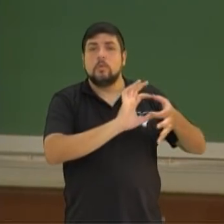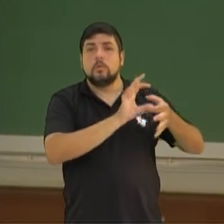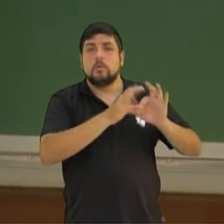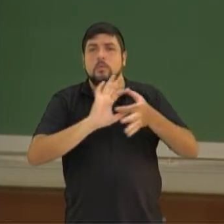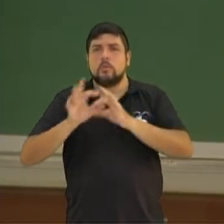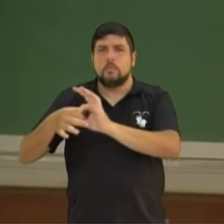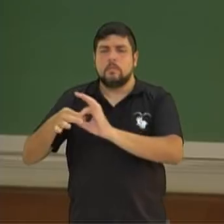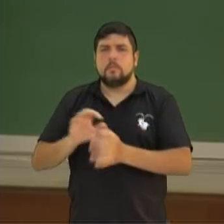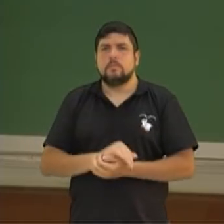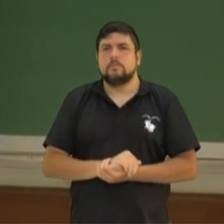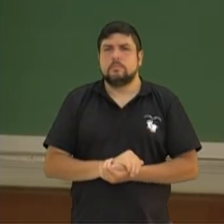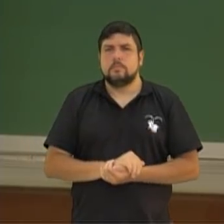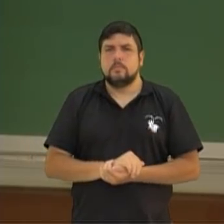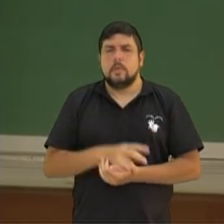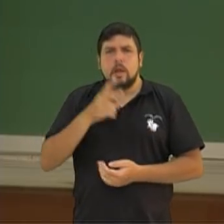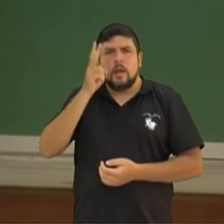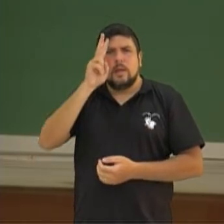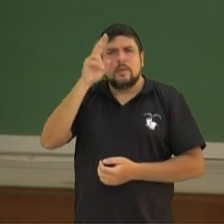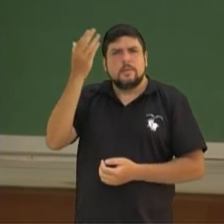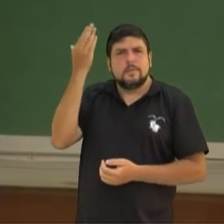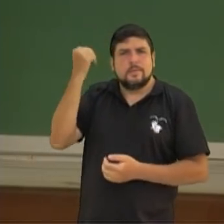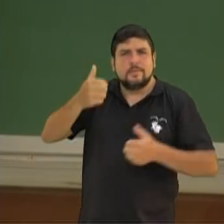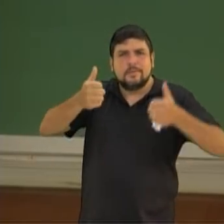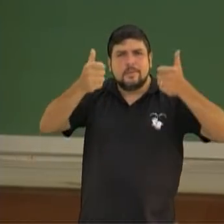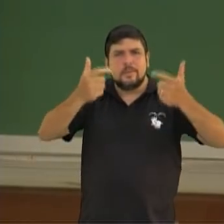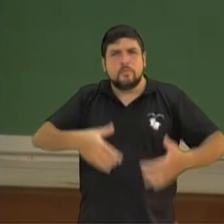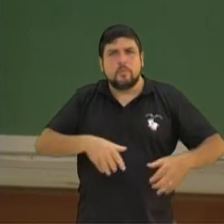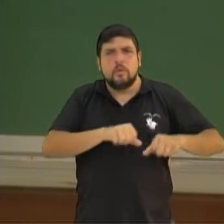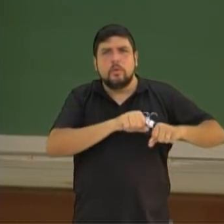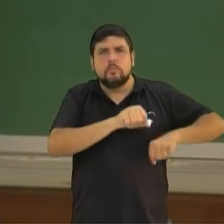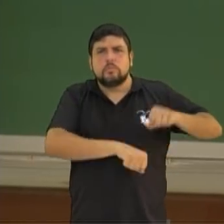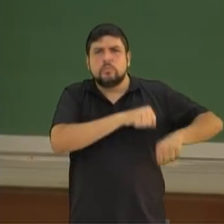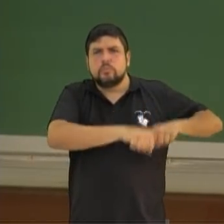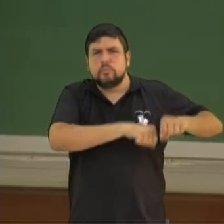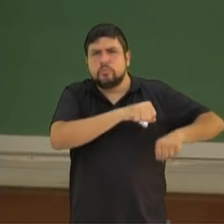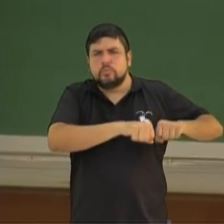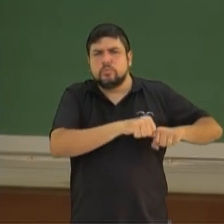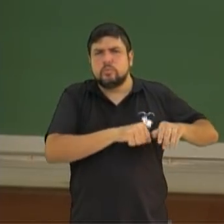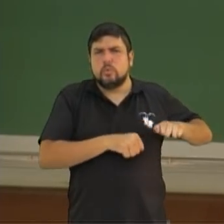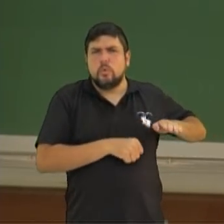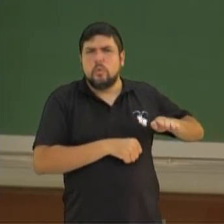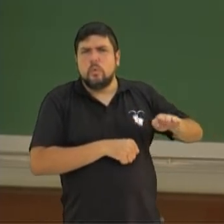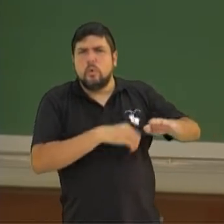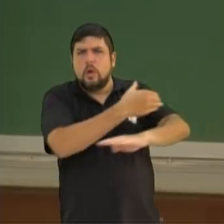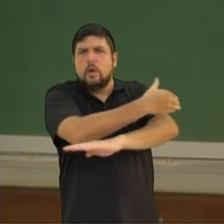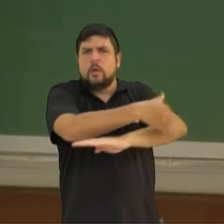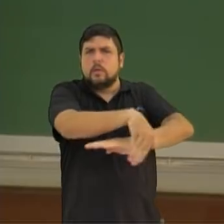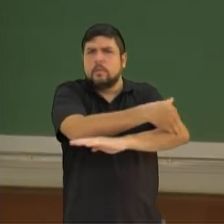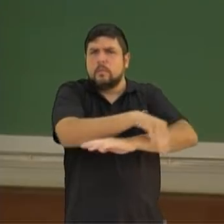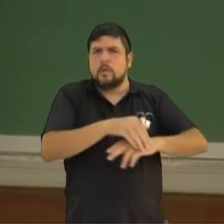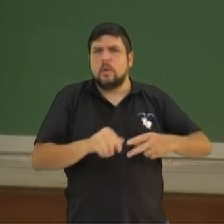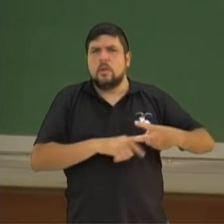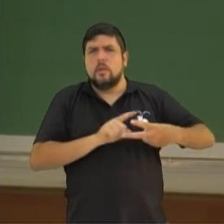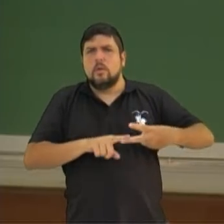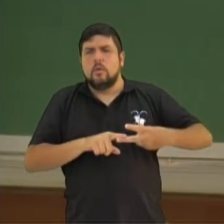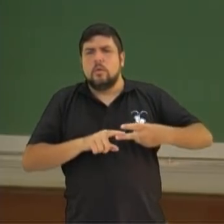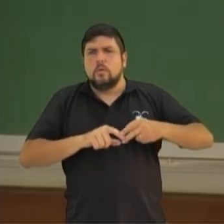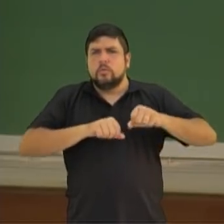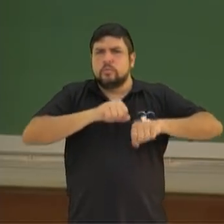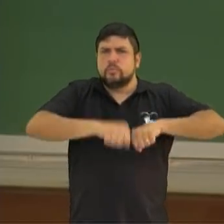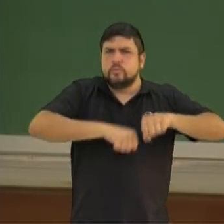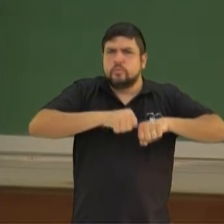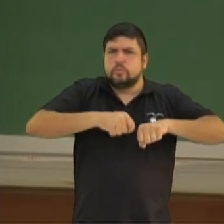falamos do ciclismo e nós vimos que, né, tanto o ciclismo de estrada quanto o ciclismo de pista lá